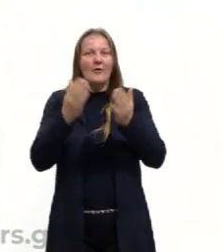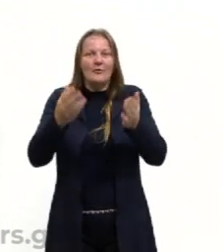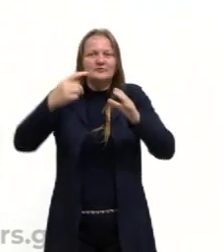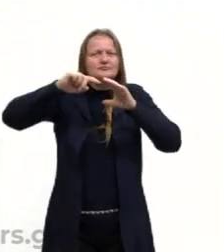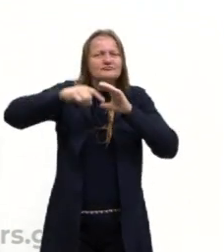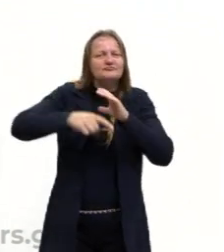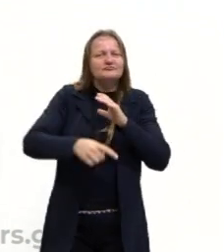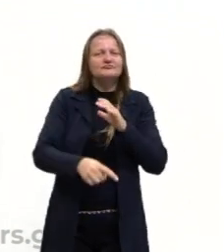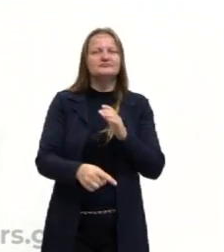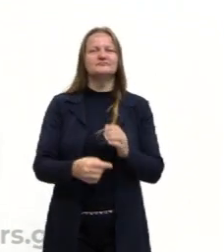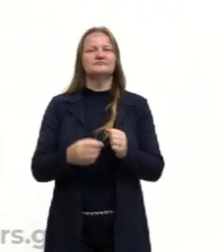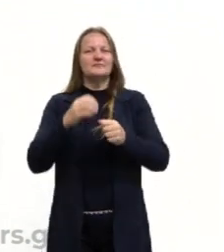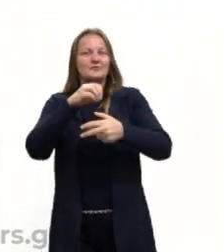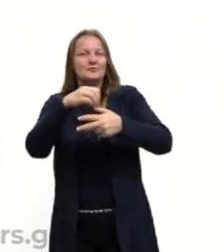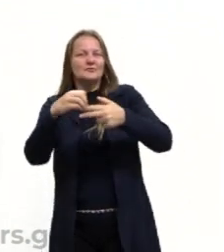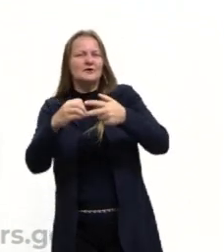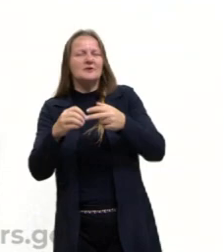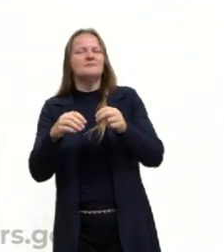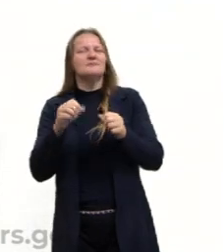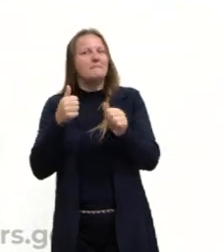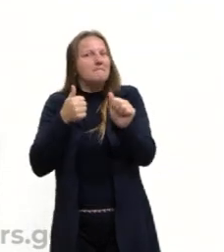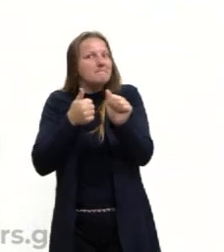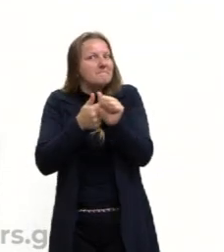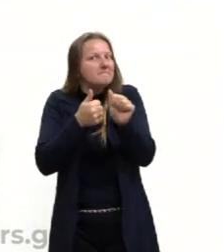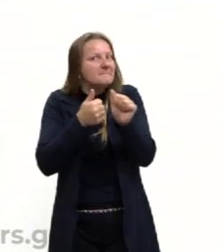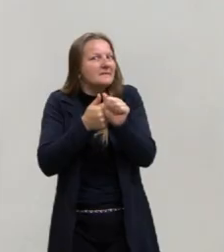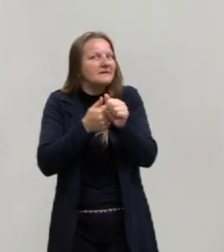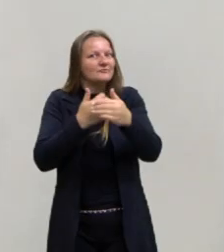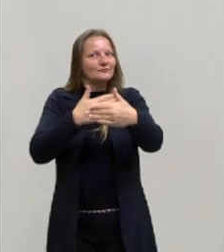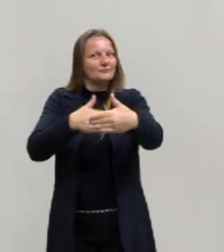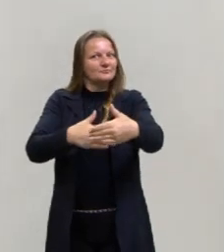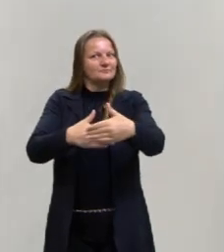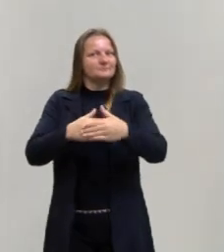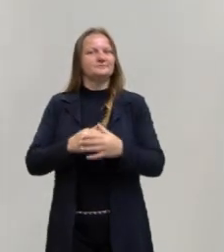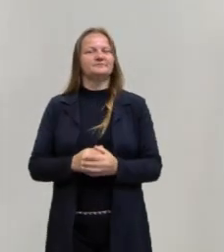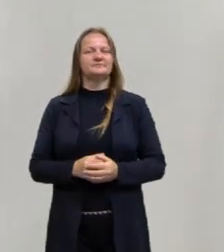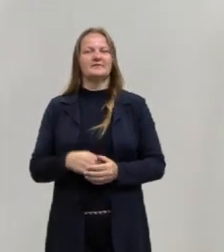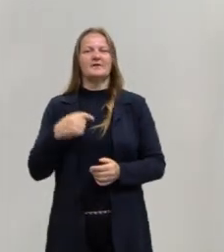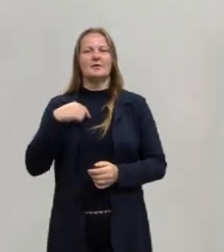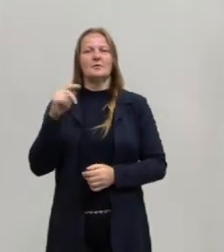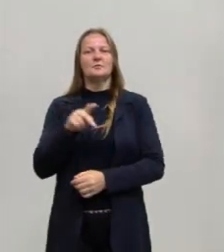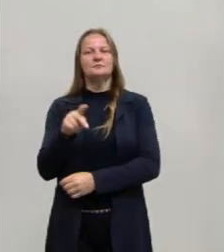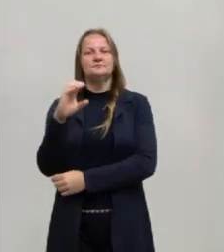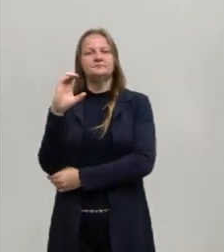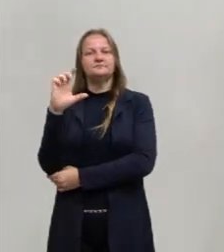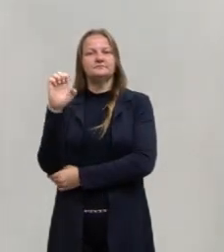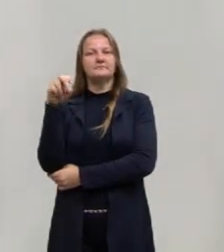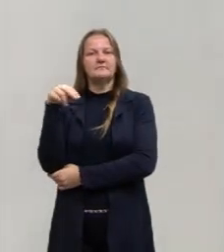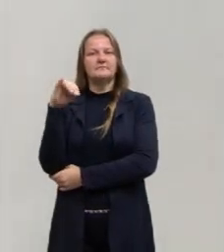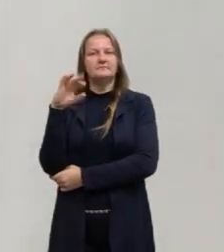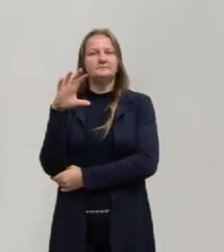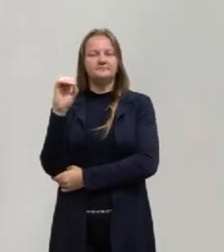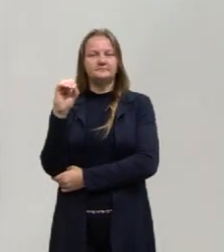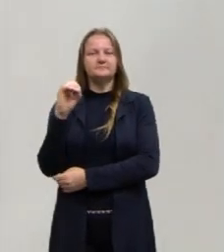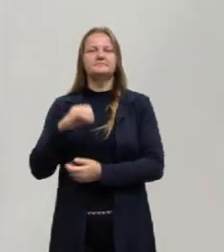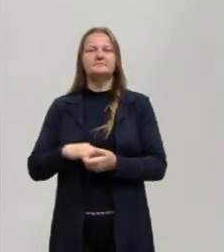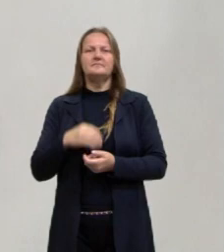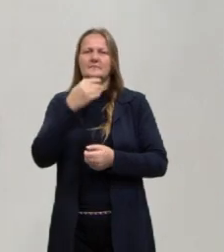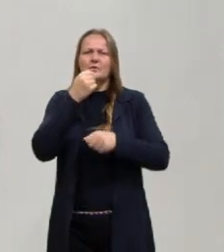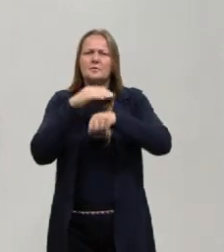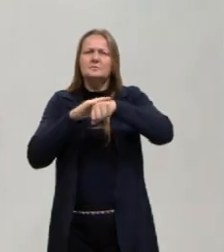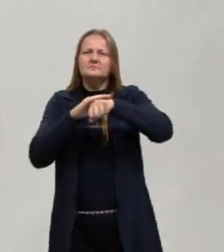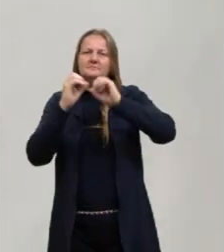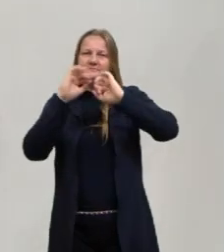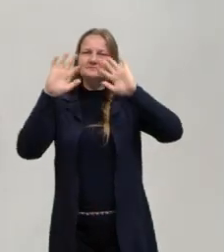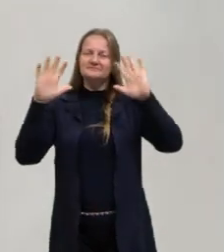te preparando para o Enem que está muito próximo né Eu sou professor clênio Viana amazoneto sou um sujeito de